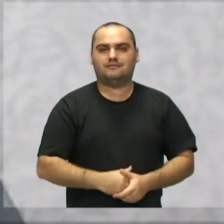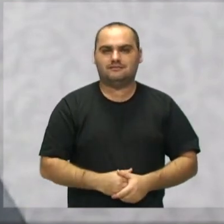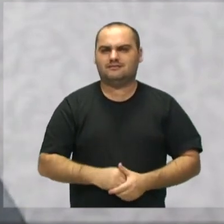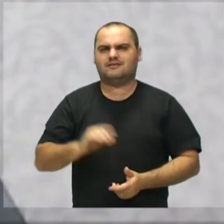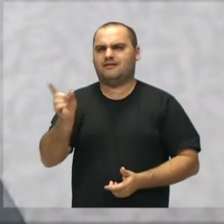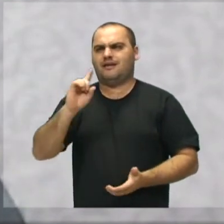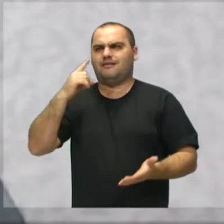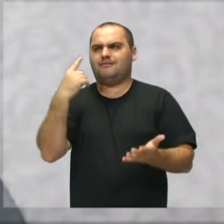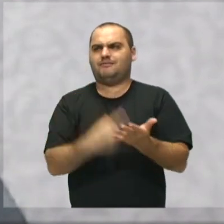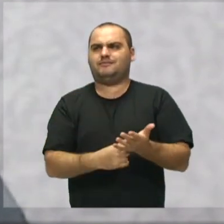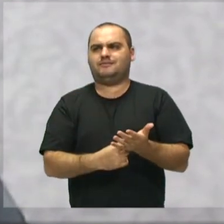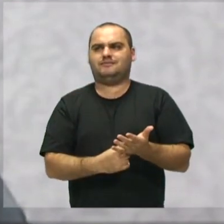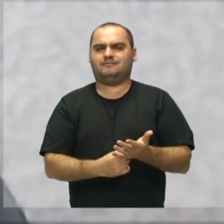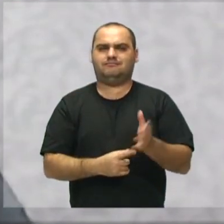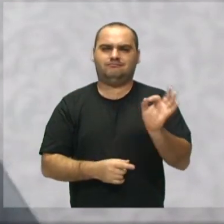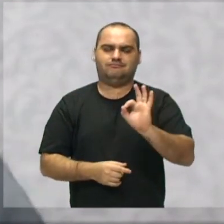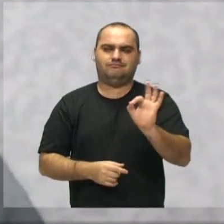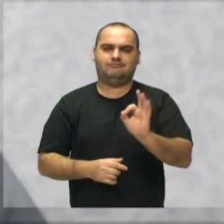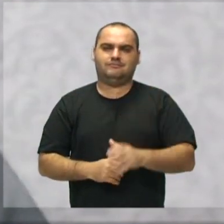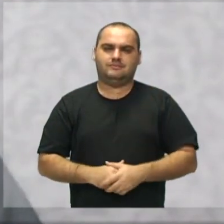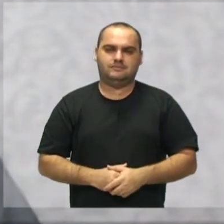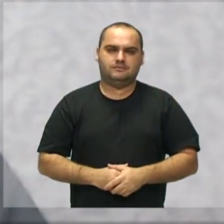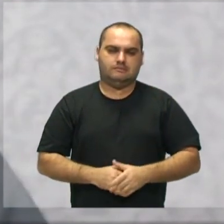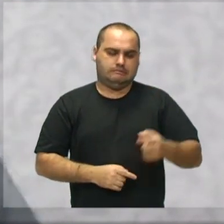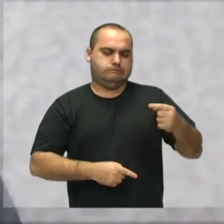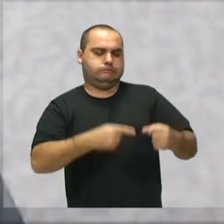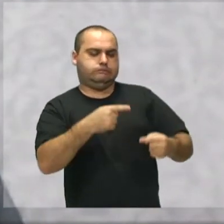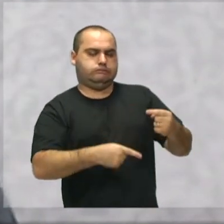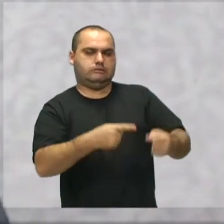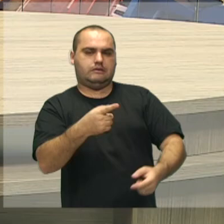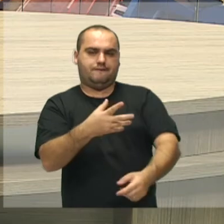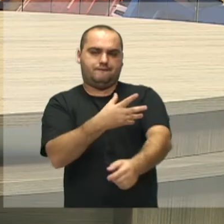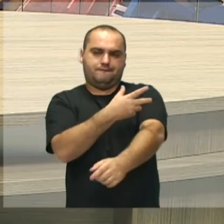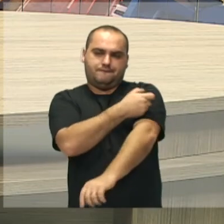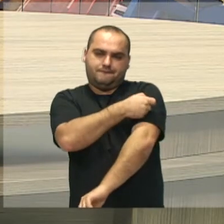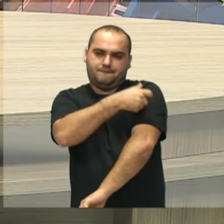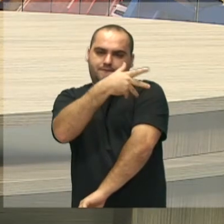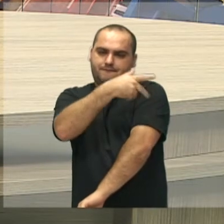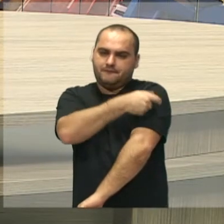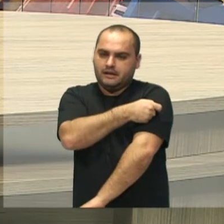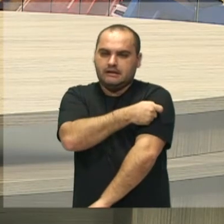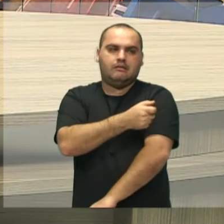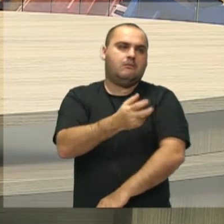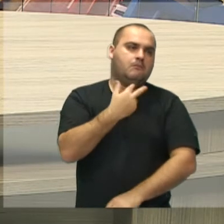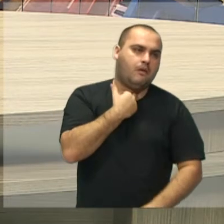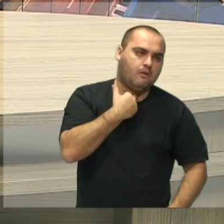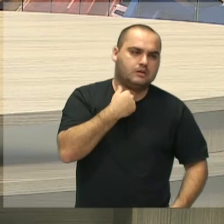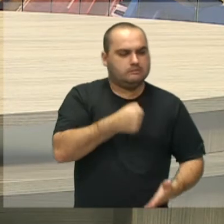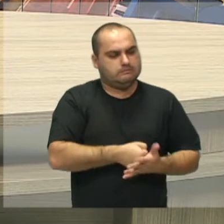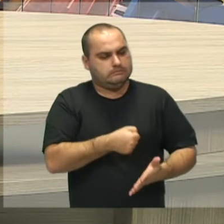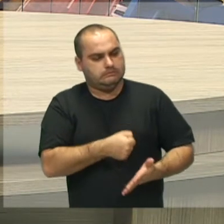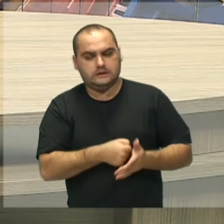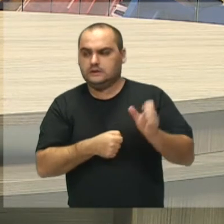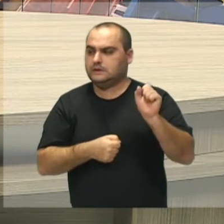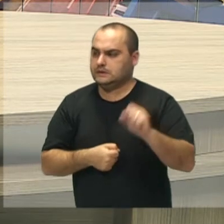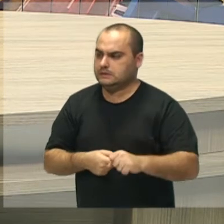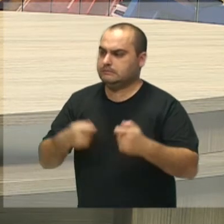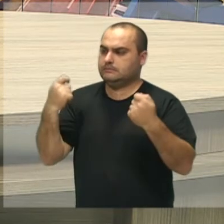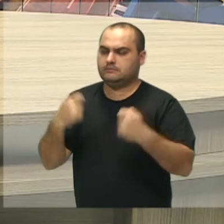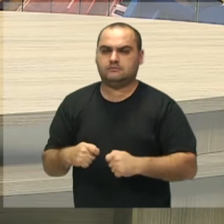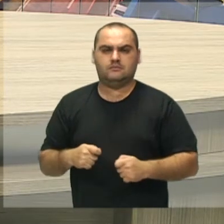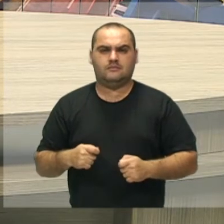o outro. Né? Até esse debate sobre vacinação, não pode vacinar, tem que vacinar, obrigado ou não, é um